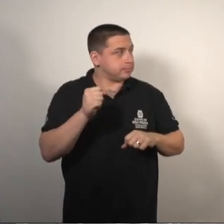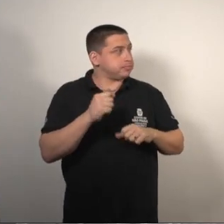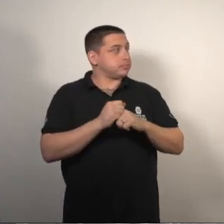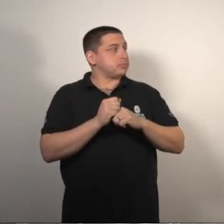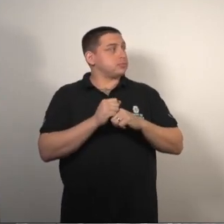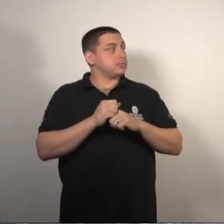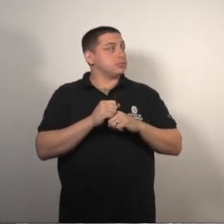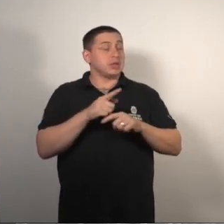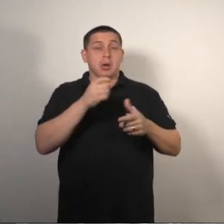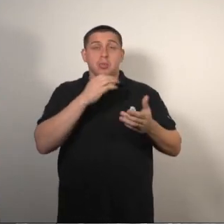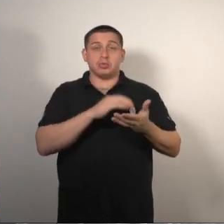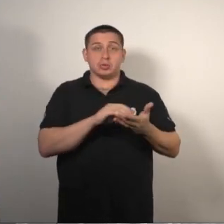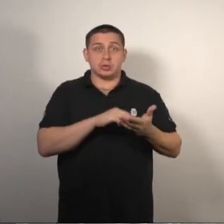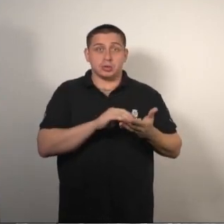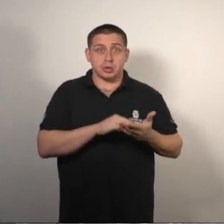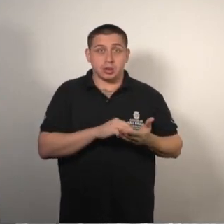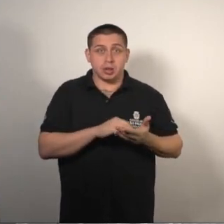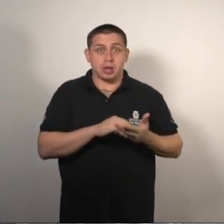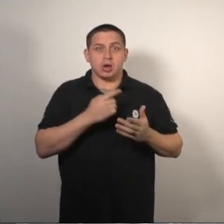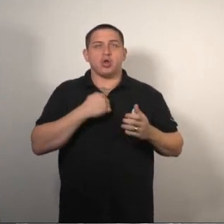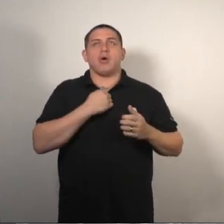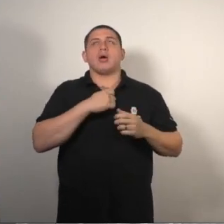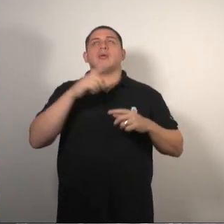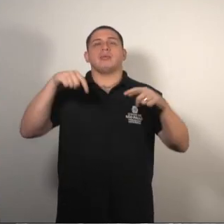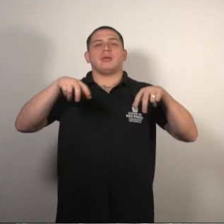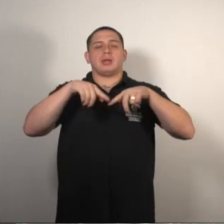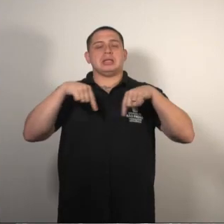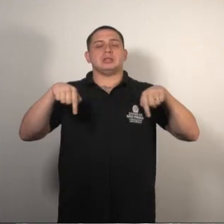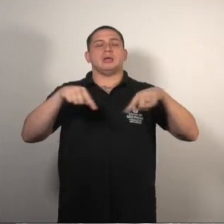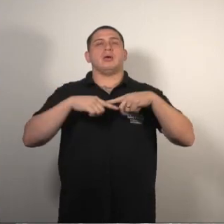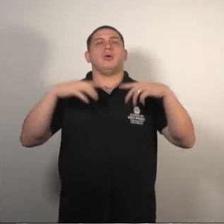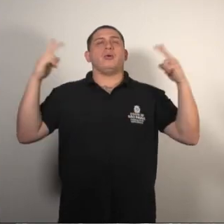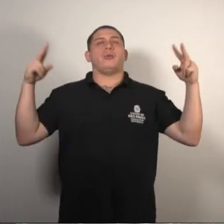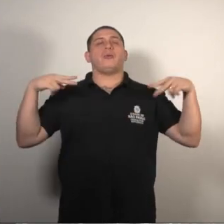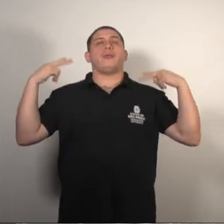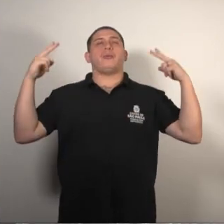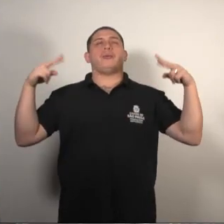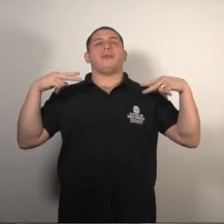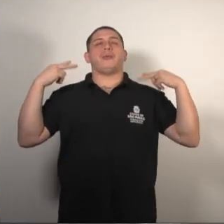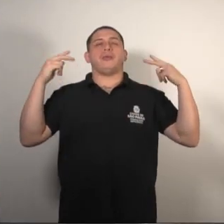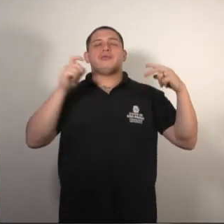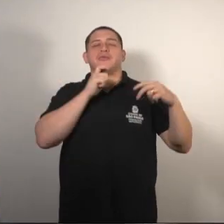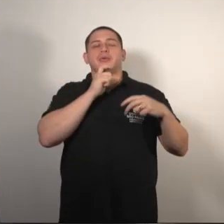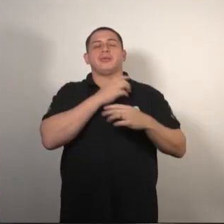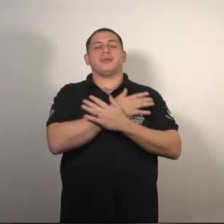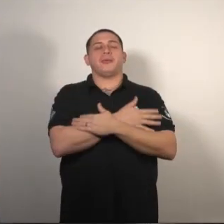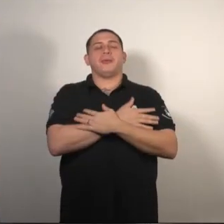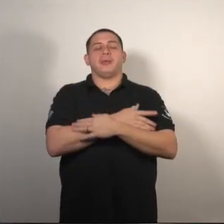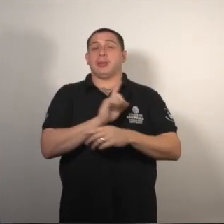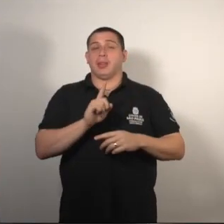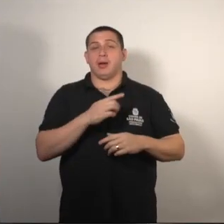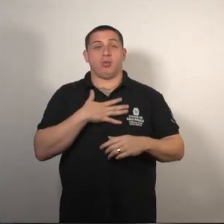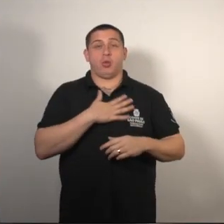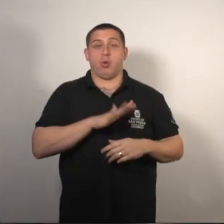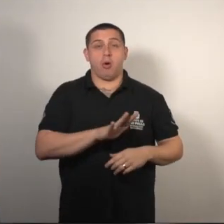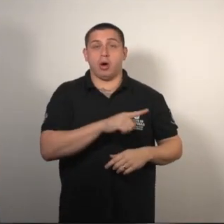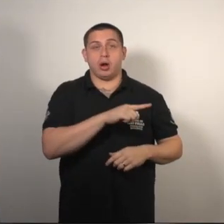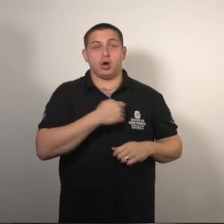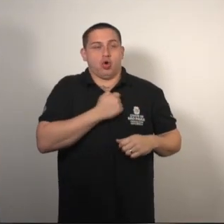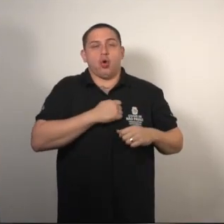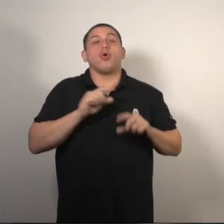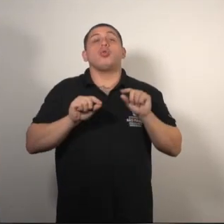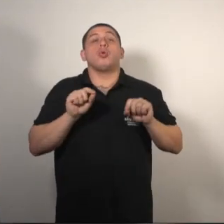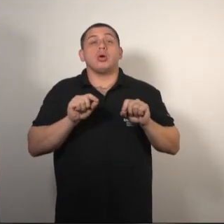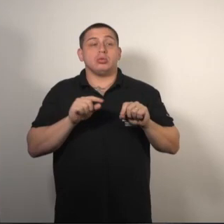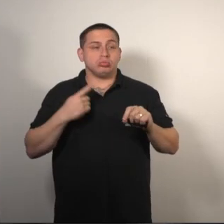que não é apaixonado por ar-condicionado, que vai na obra, que vê, que acompanha, e a sua rede social mostra isso, né? Então, é bom que eu fico vendo na sua rede